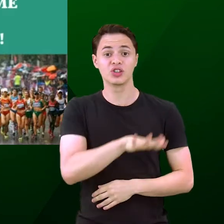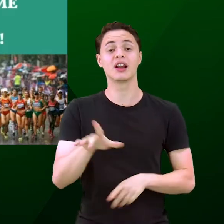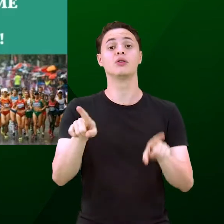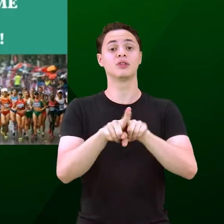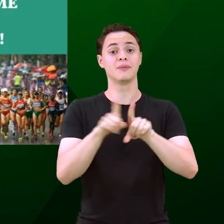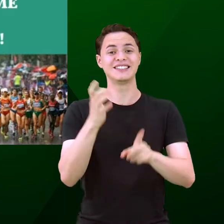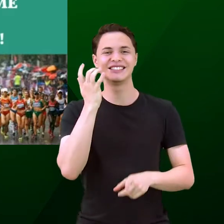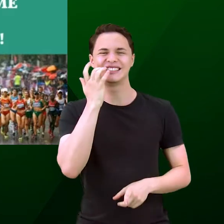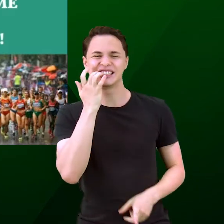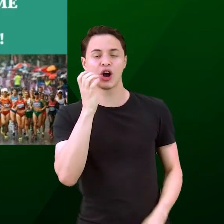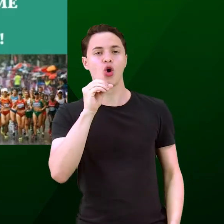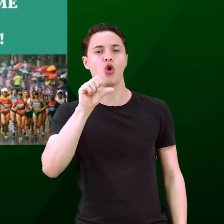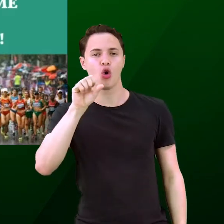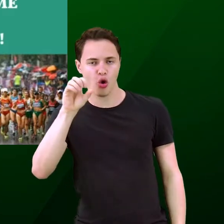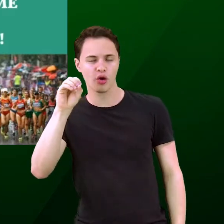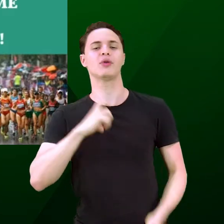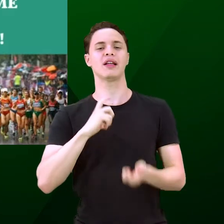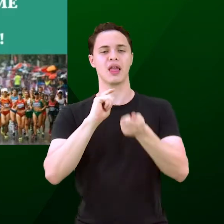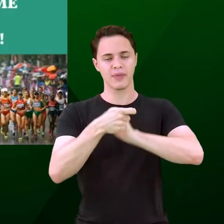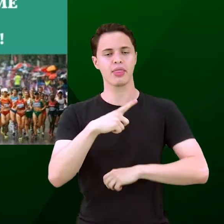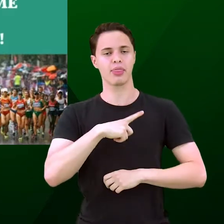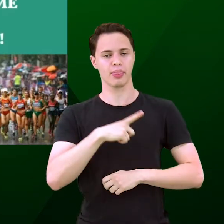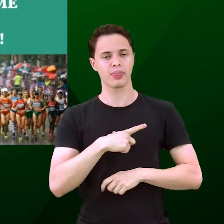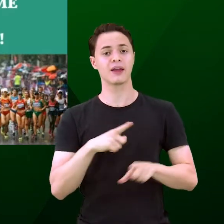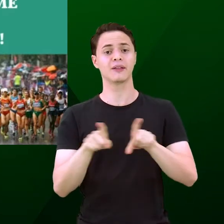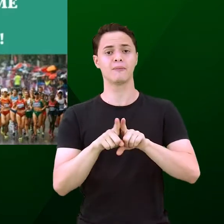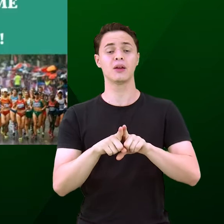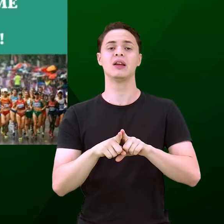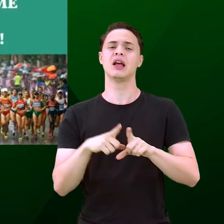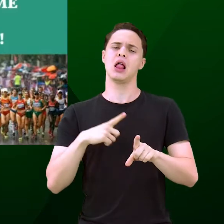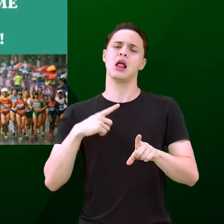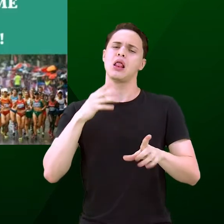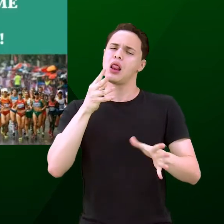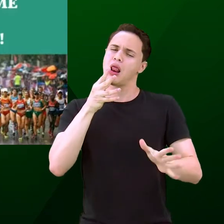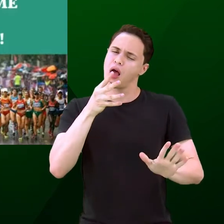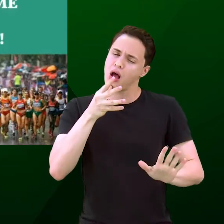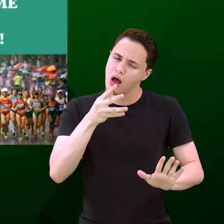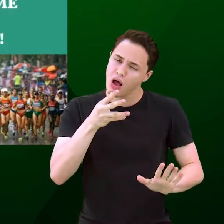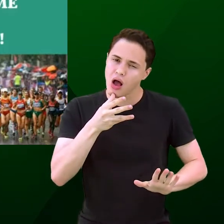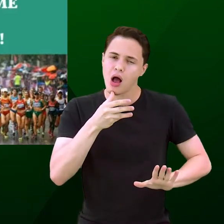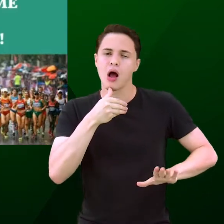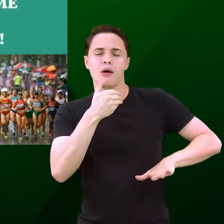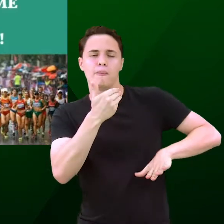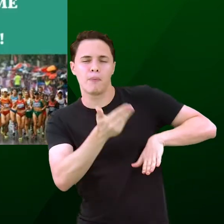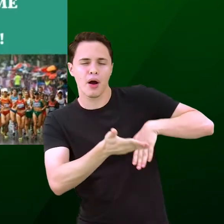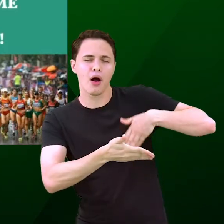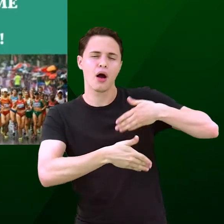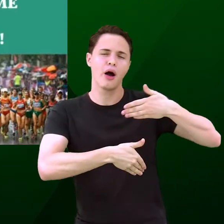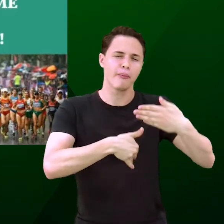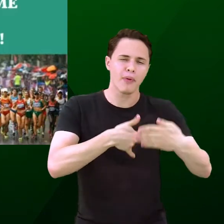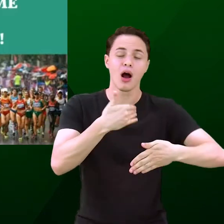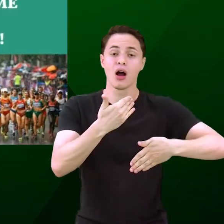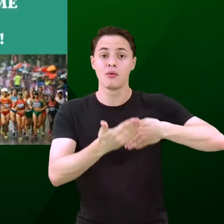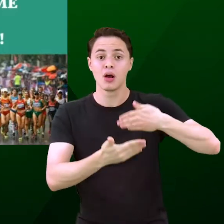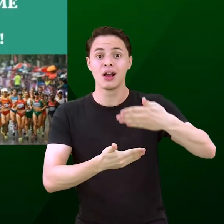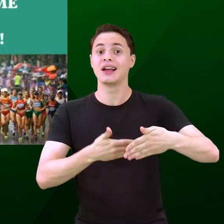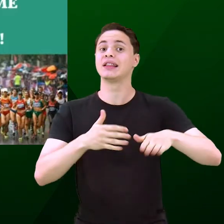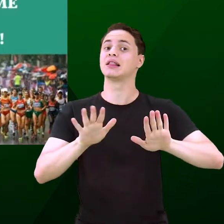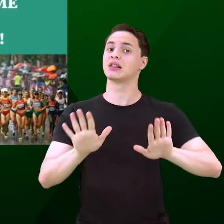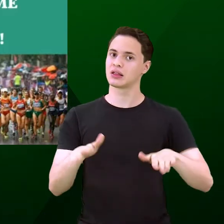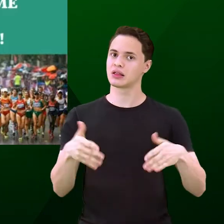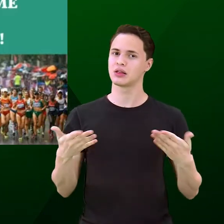acaba abandonando a prática. Tá? Então, a periodização, ela parte, né, do